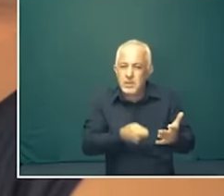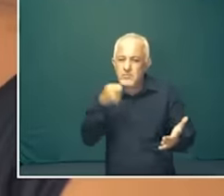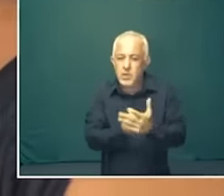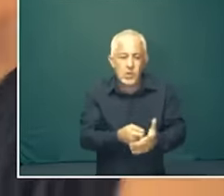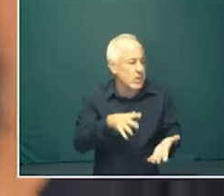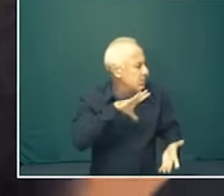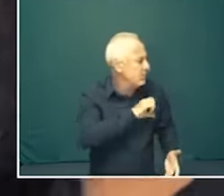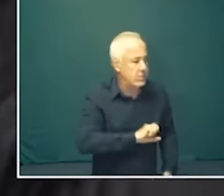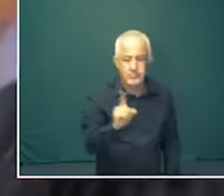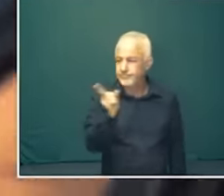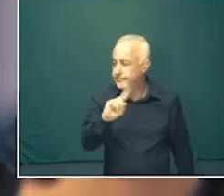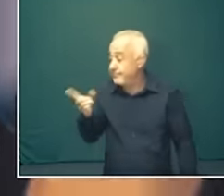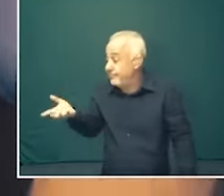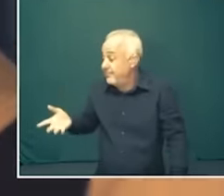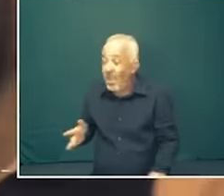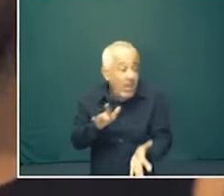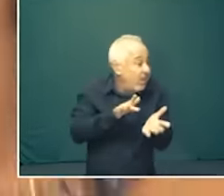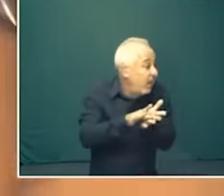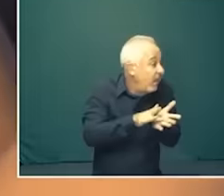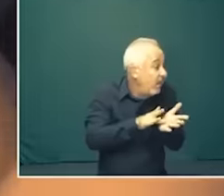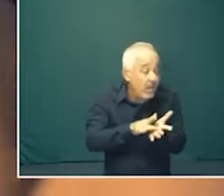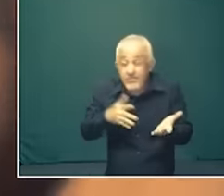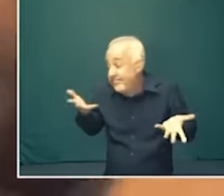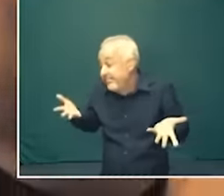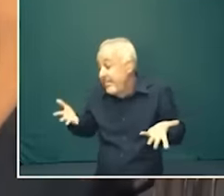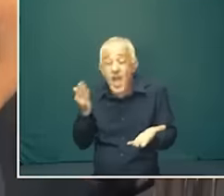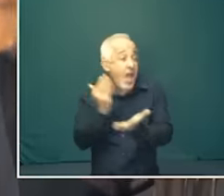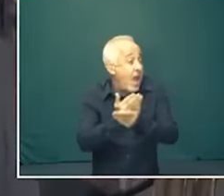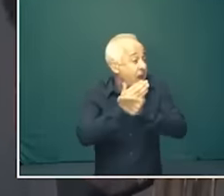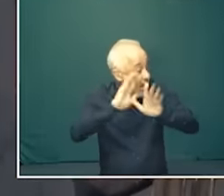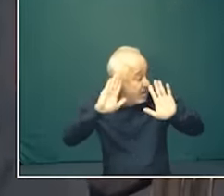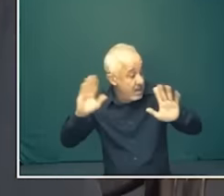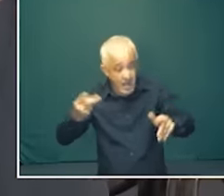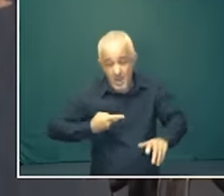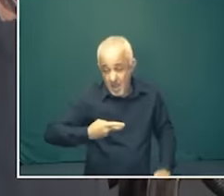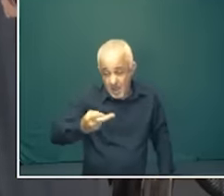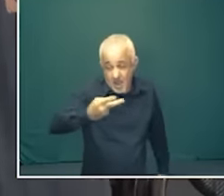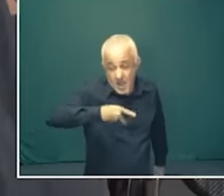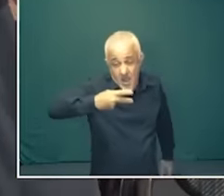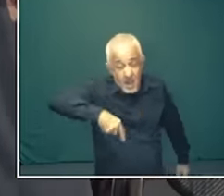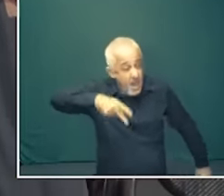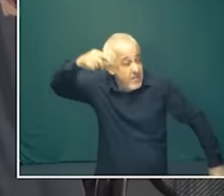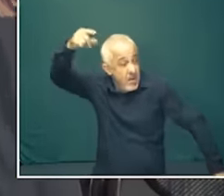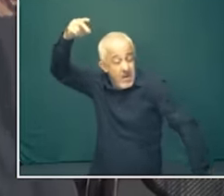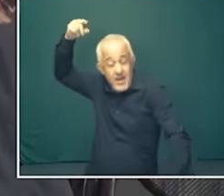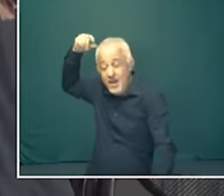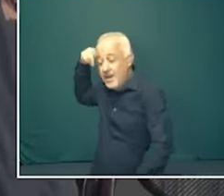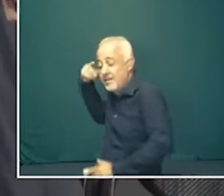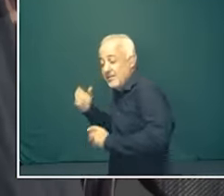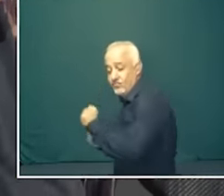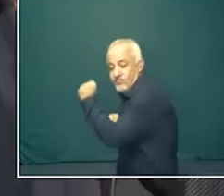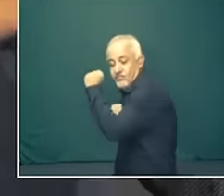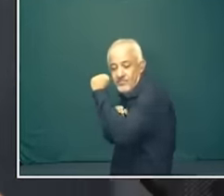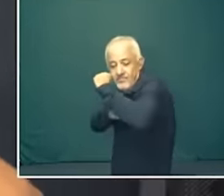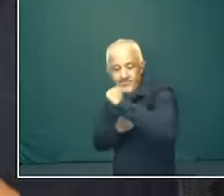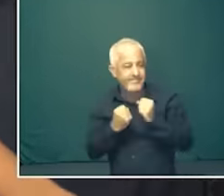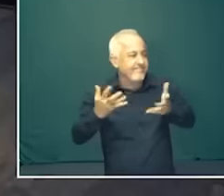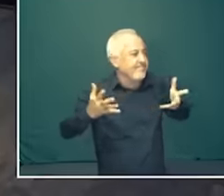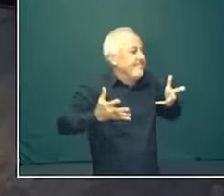nesse amor. Pra que ficar fingindo se não dá? Eu e você faz tempo que